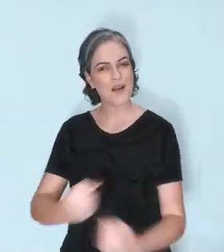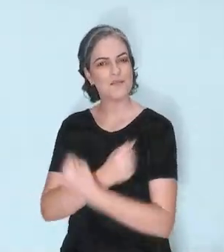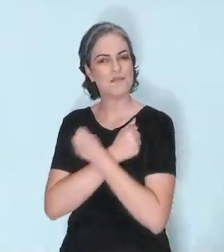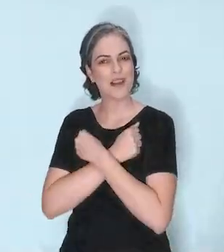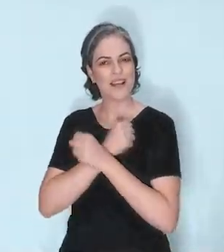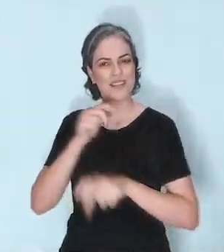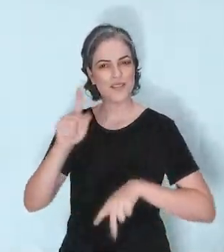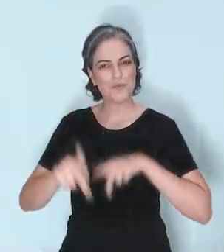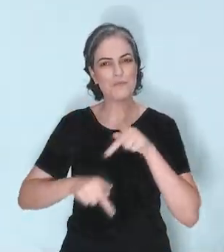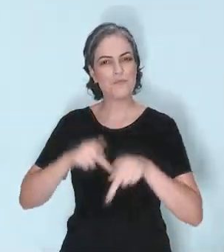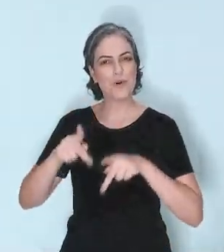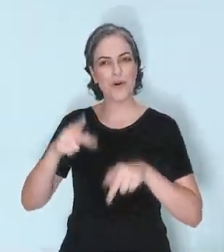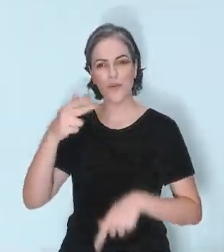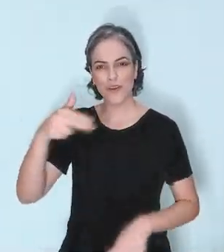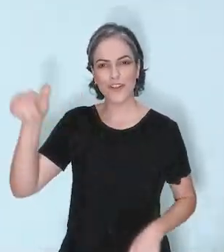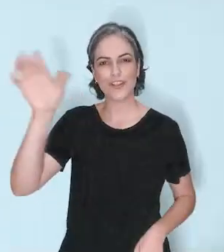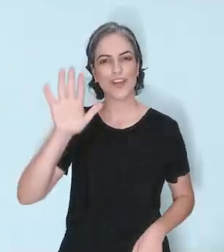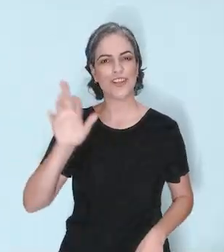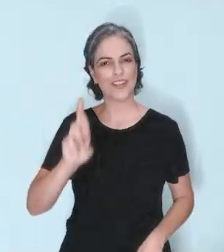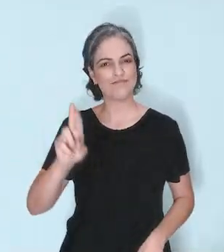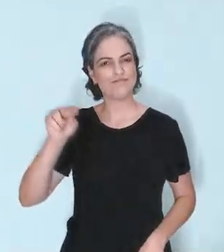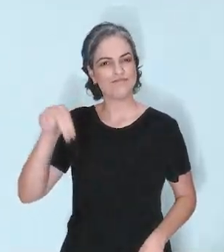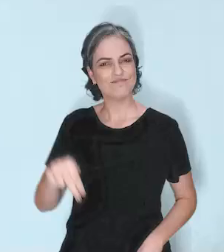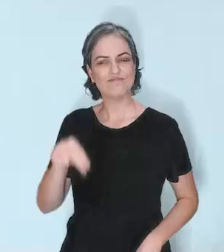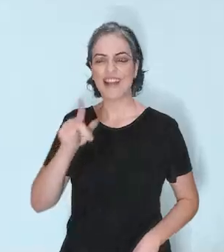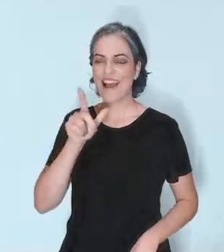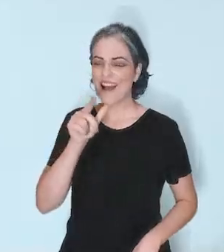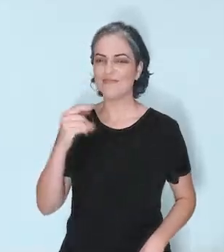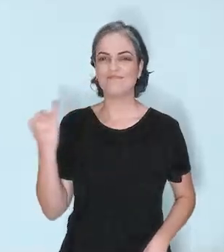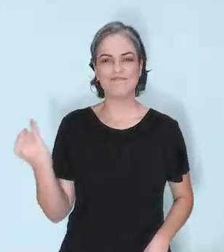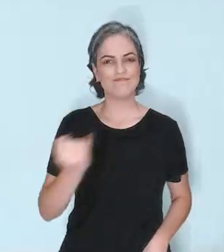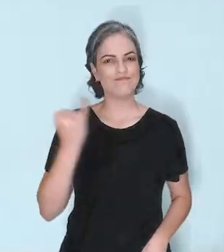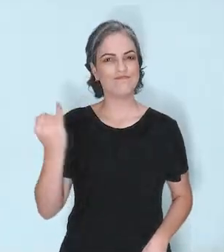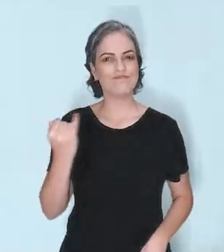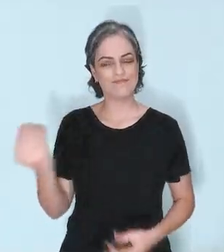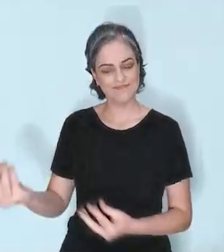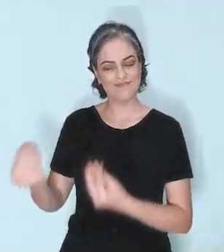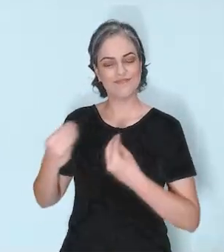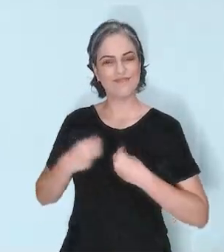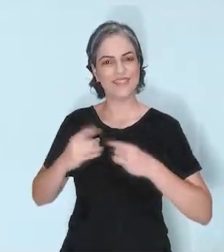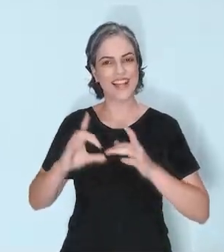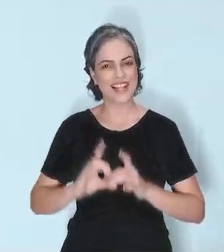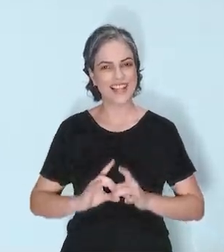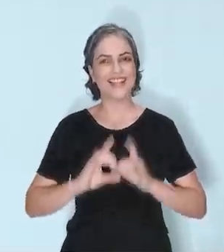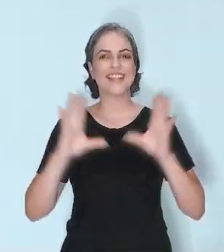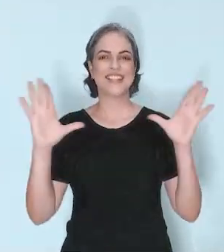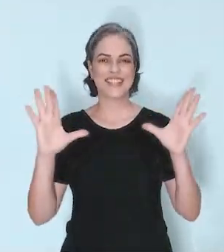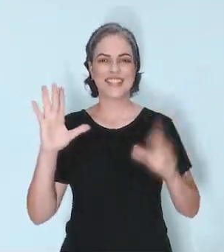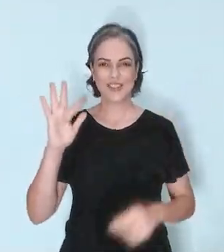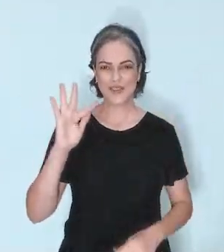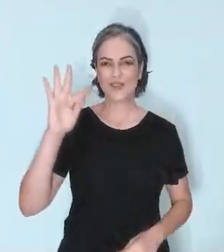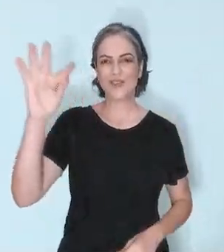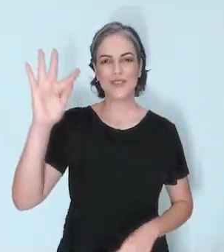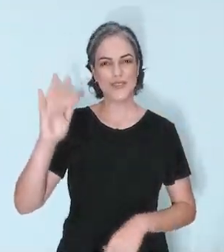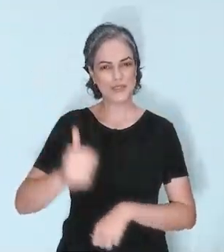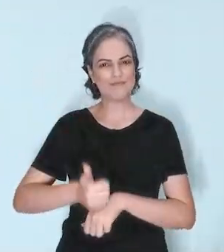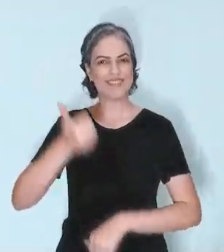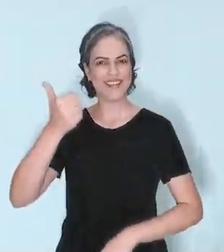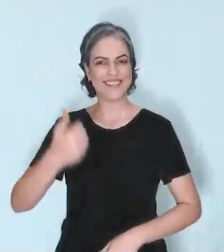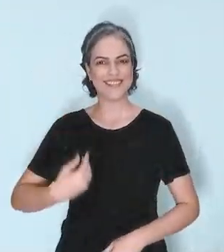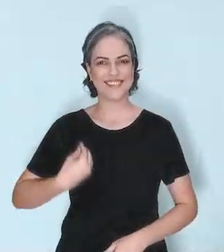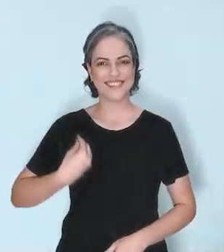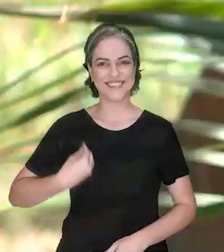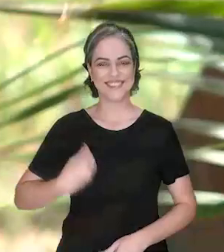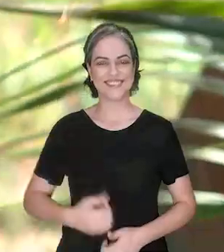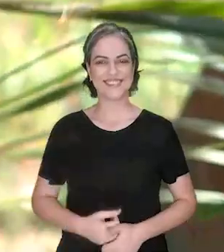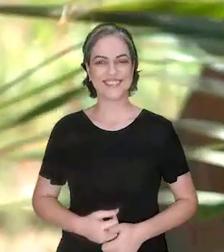povo nordestino, abraça o Rio Grande do Norte, abraça o Nordeste e nos emancipa e nos liberta, nos dando de